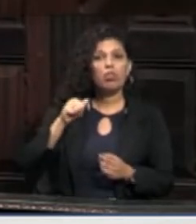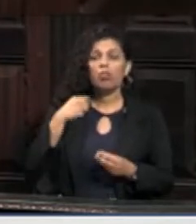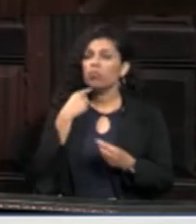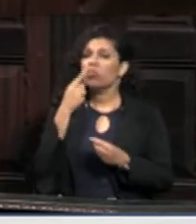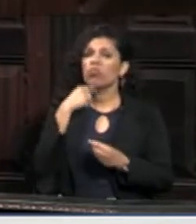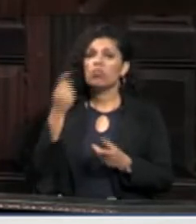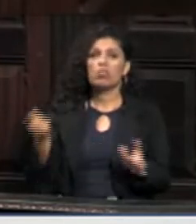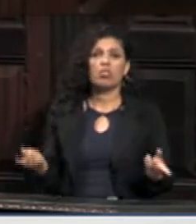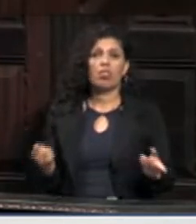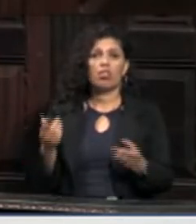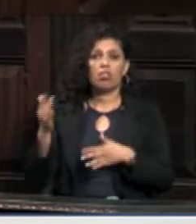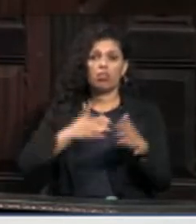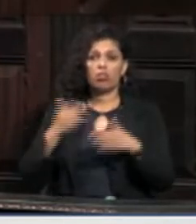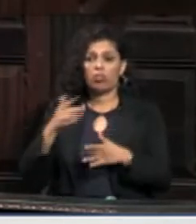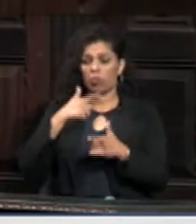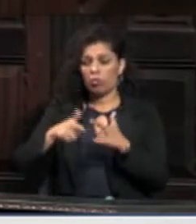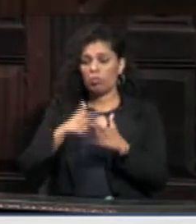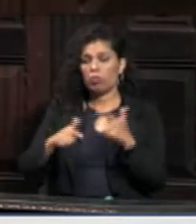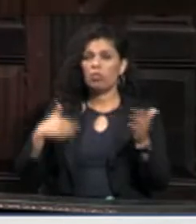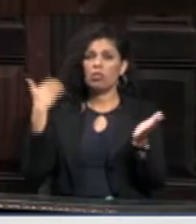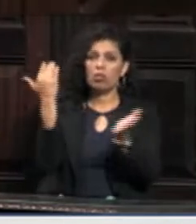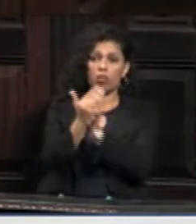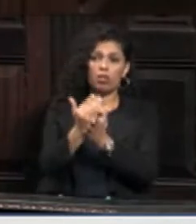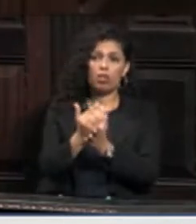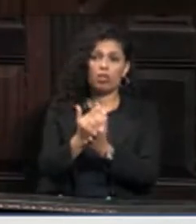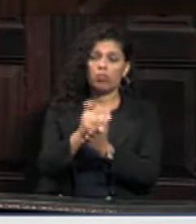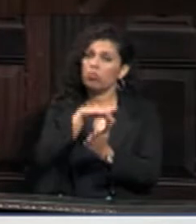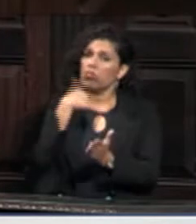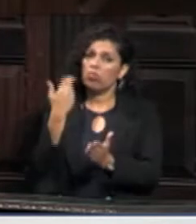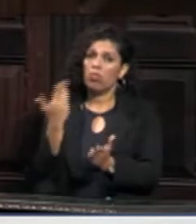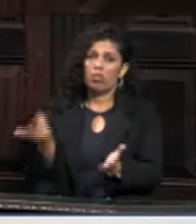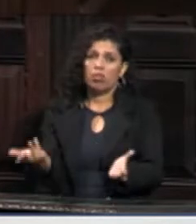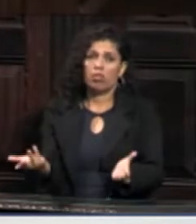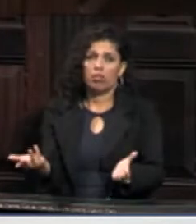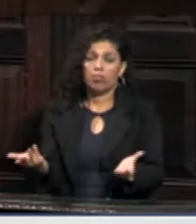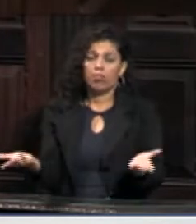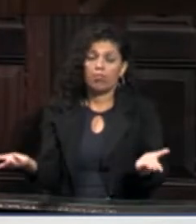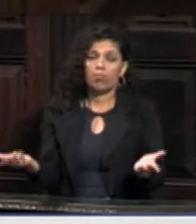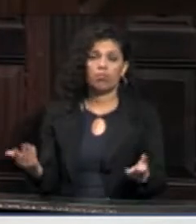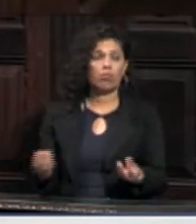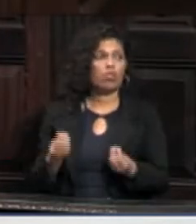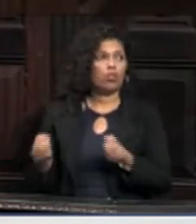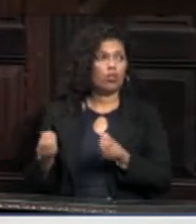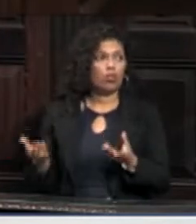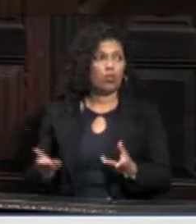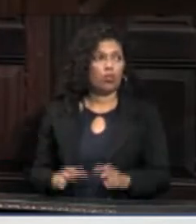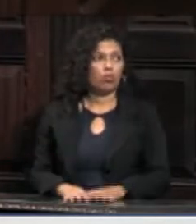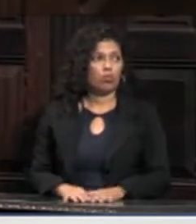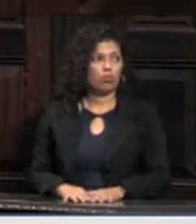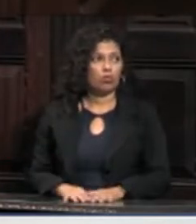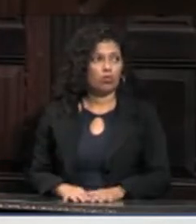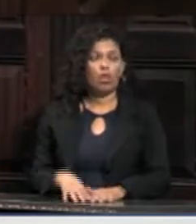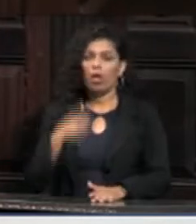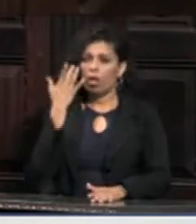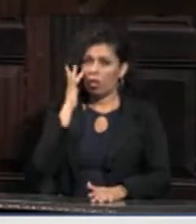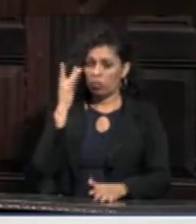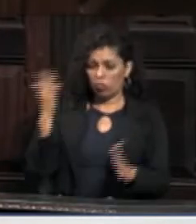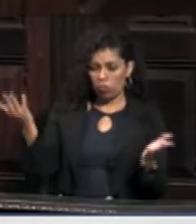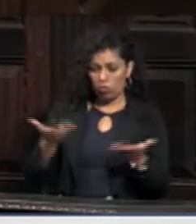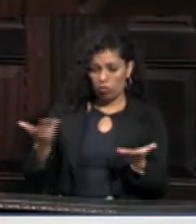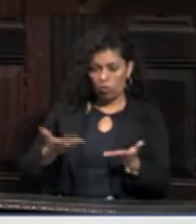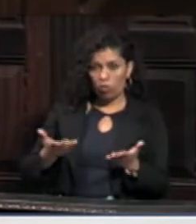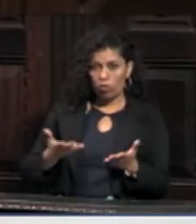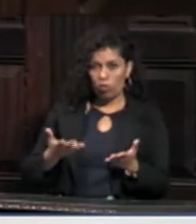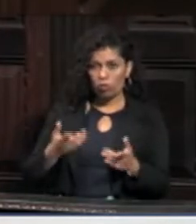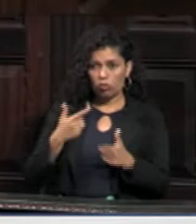às vezes, se torna até um caso de vida ou morte. Então, é meritório o projeto, porém, do jeito que está,